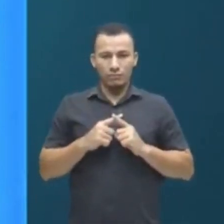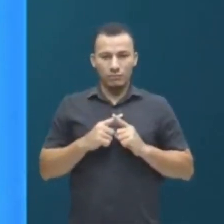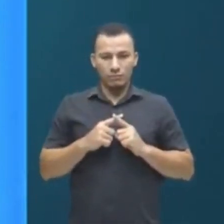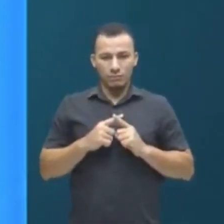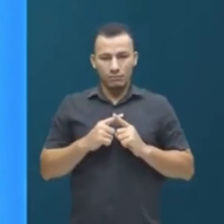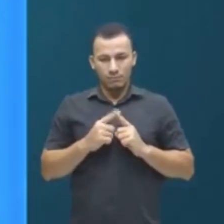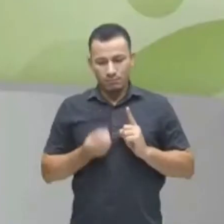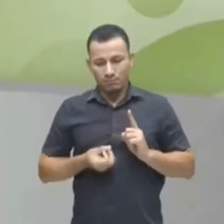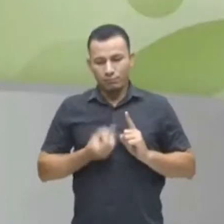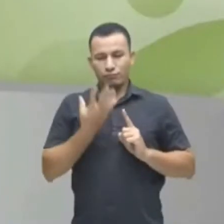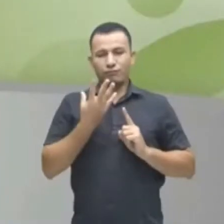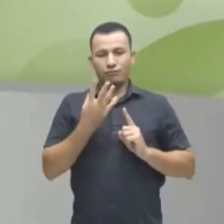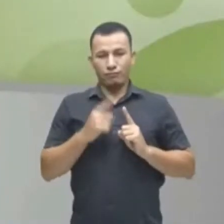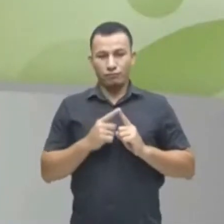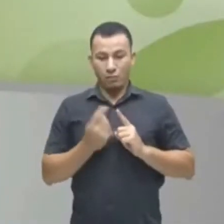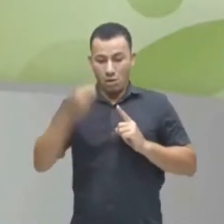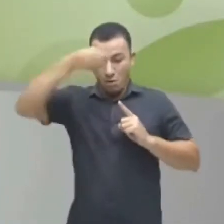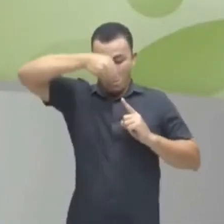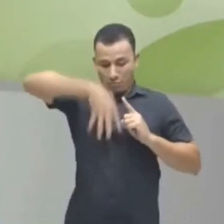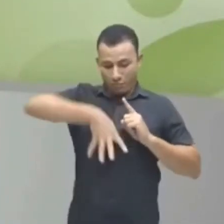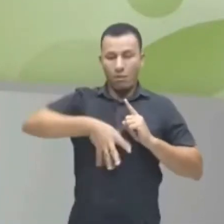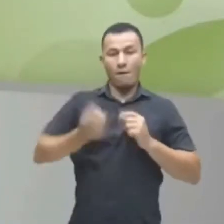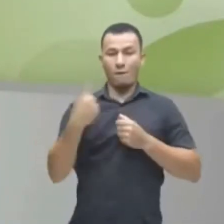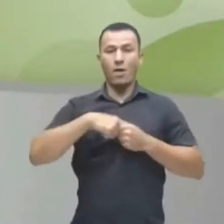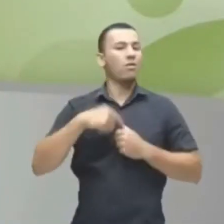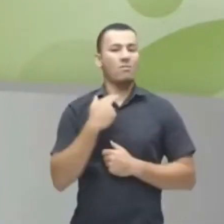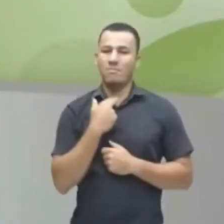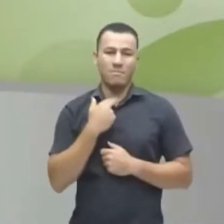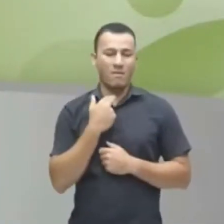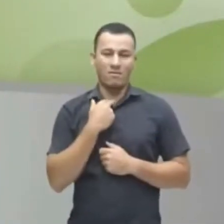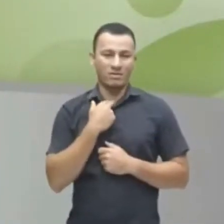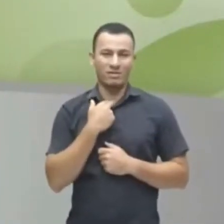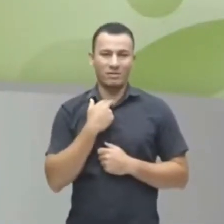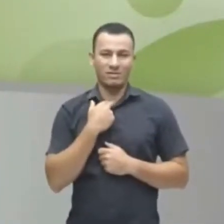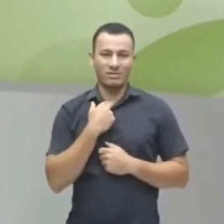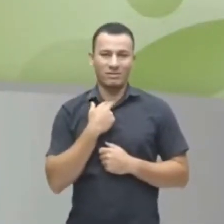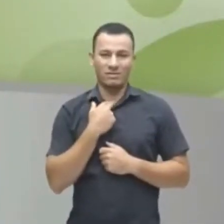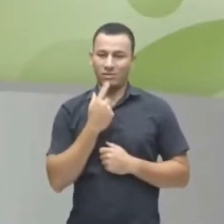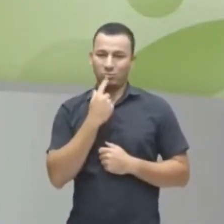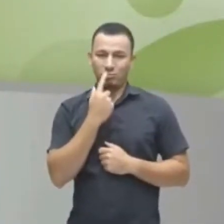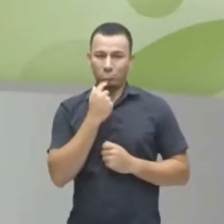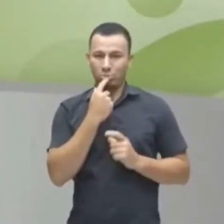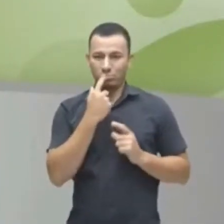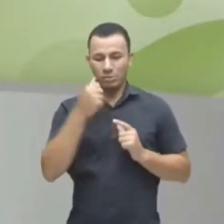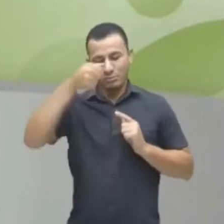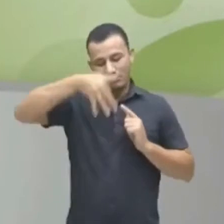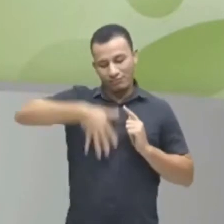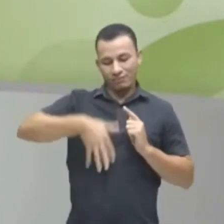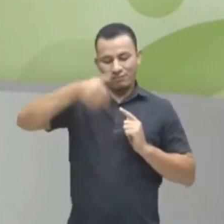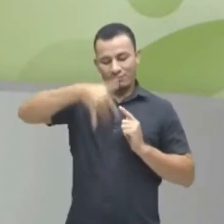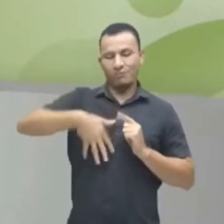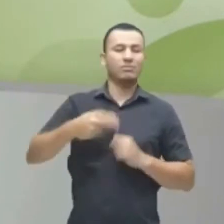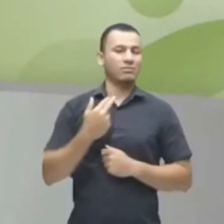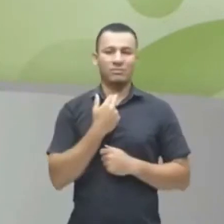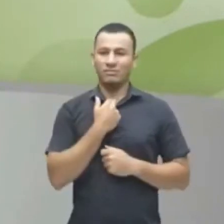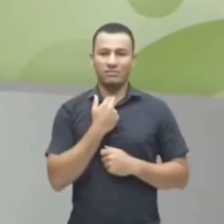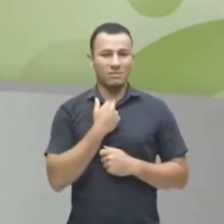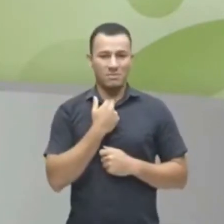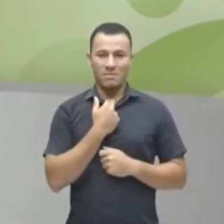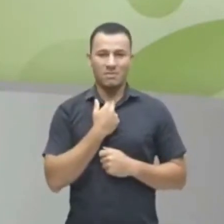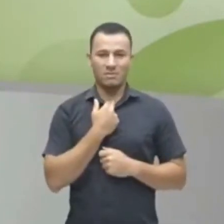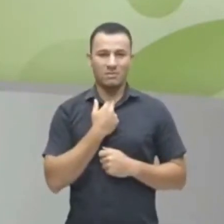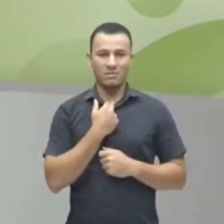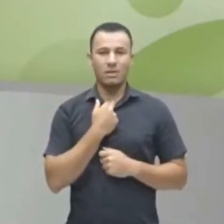Elas fecham porque esse sangue que foi, ele não pode de forma alguma ter outro